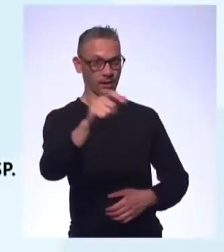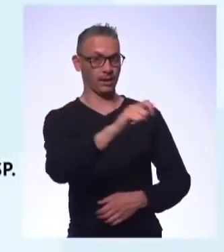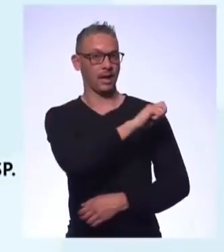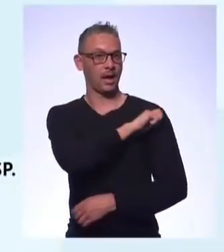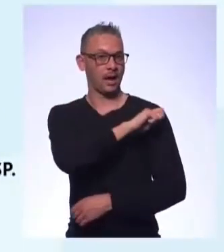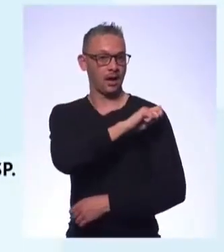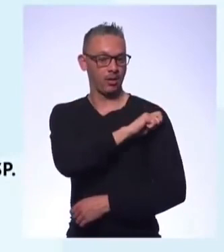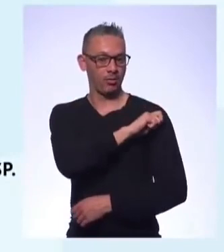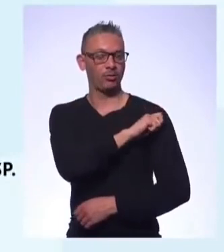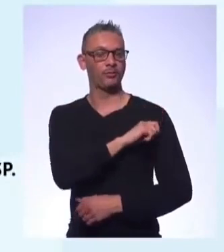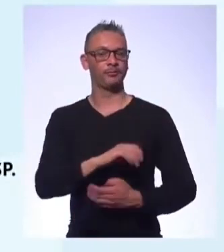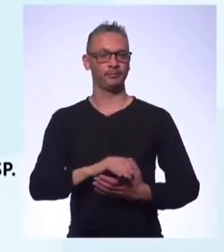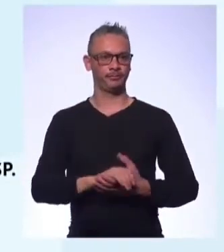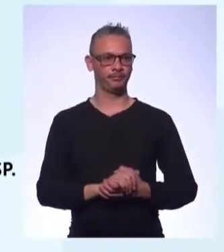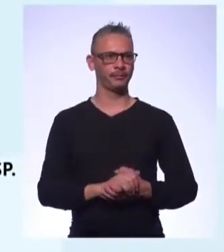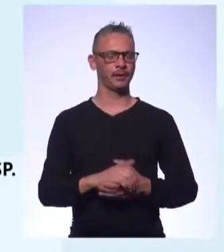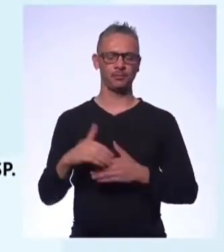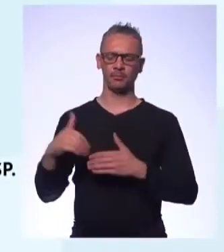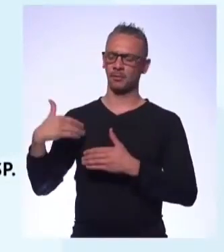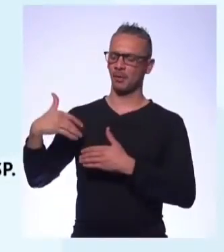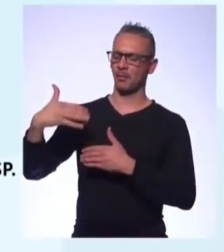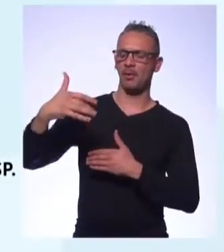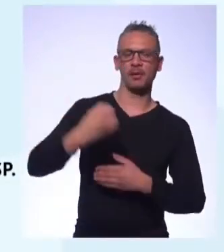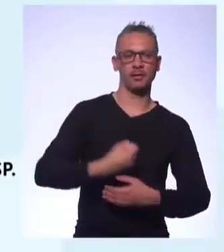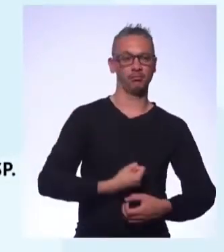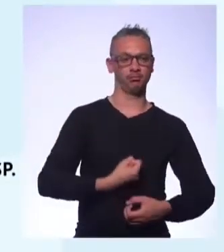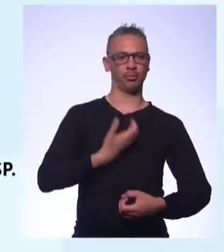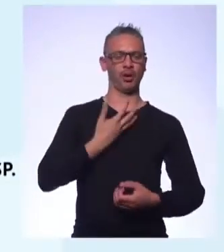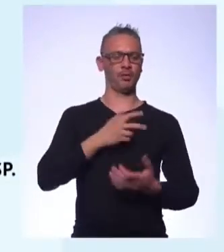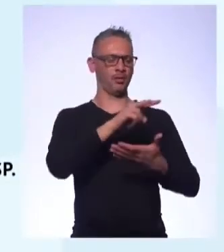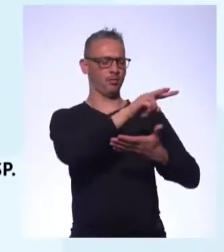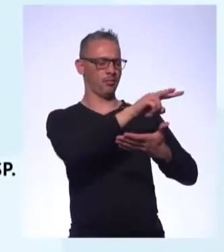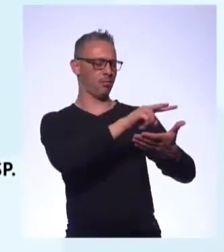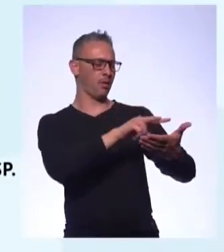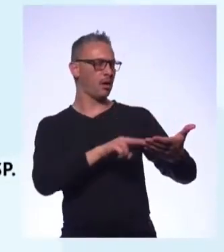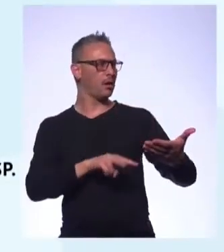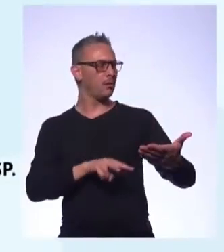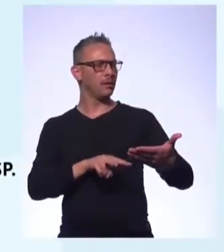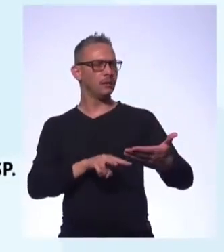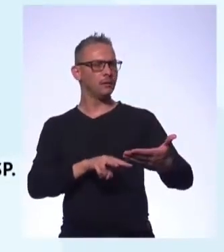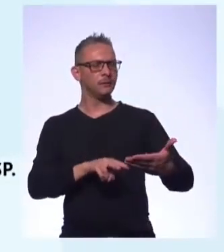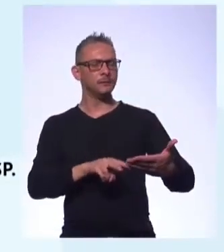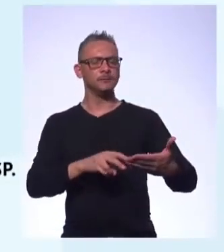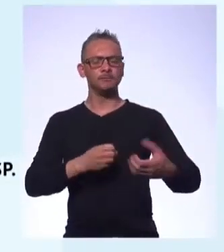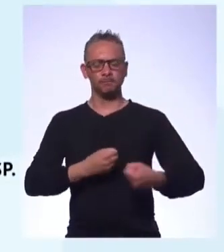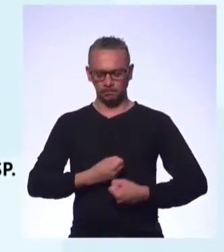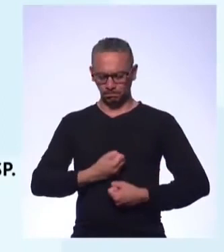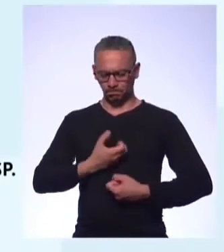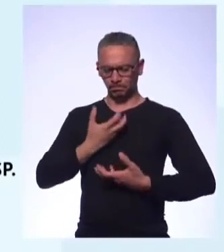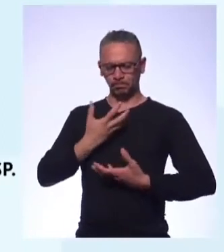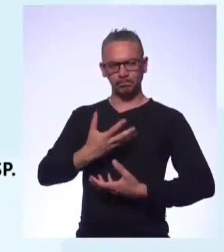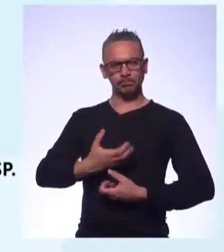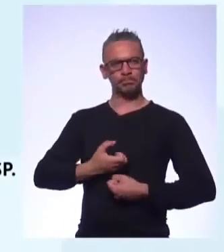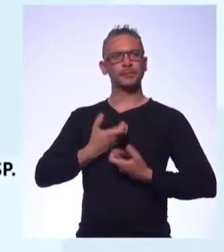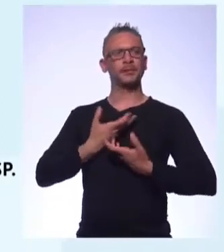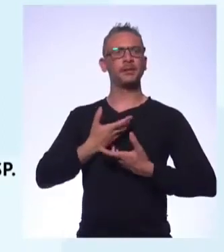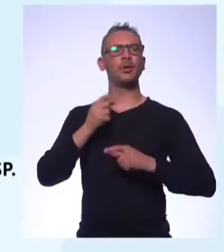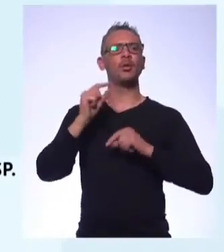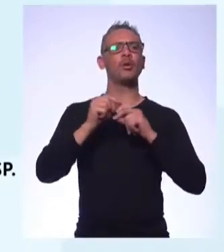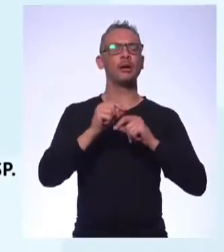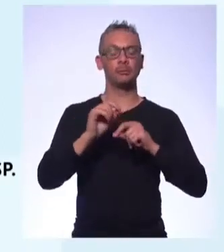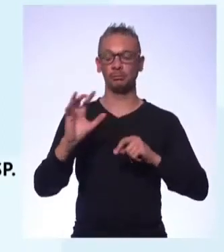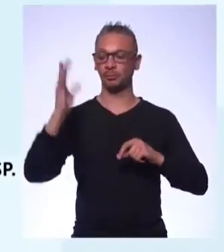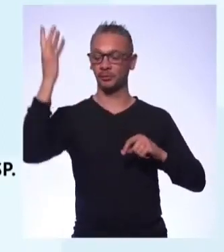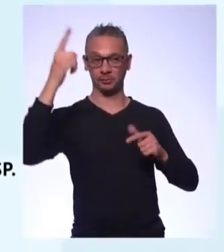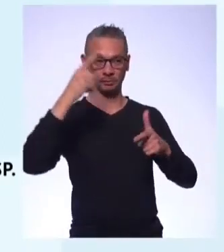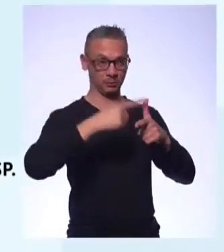Aluna do 9º ano. Ao longo do poema, o eu lírico expressa situações que geram problemas